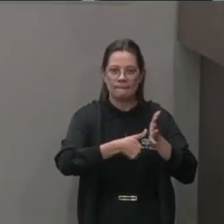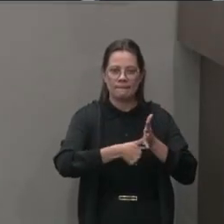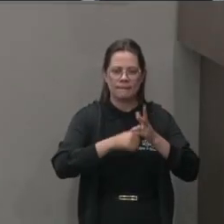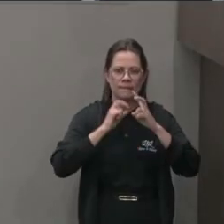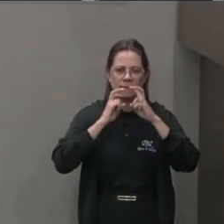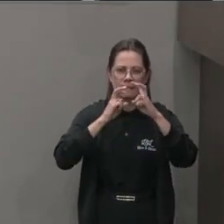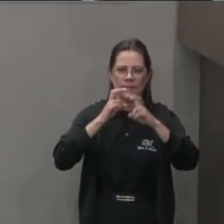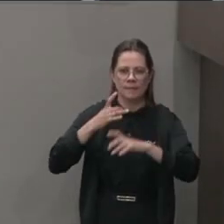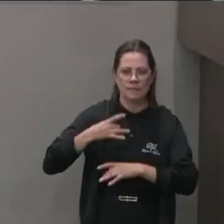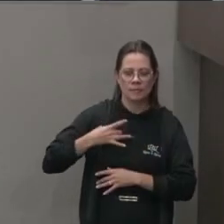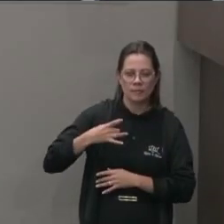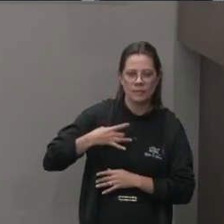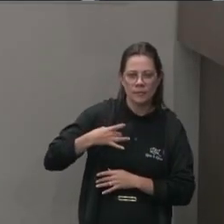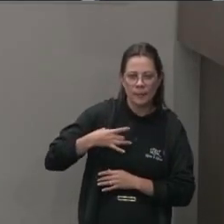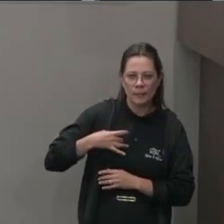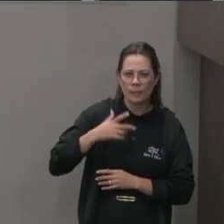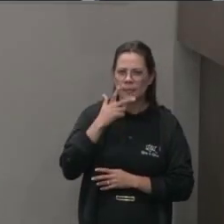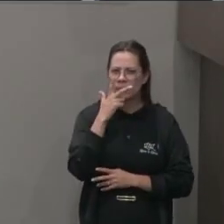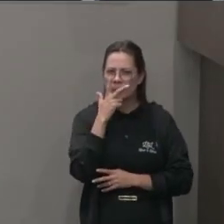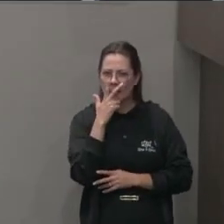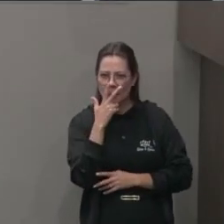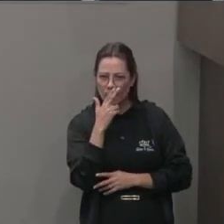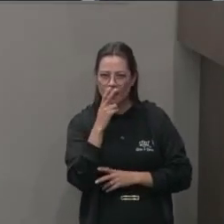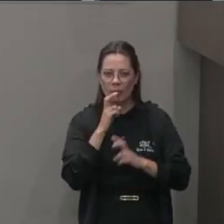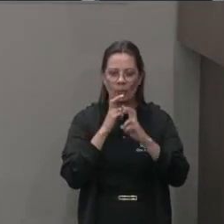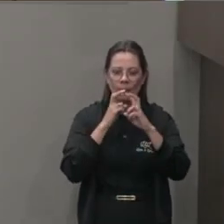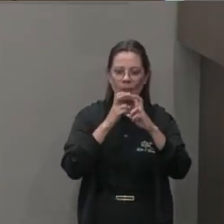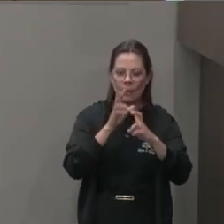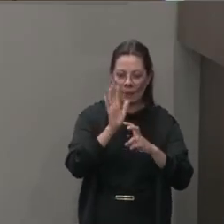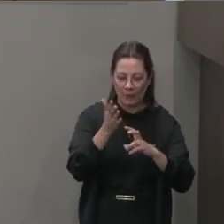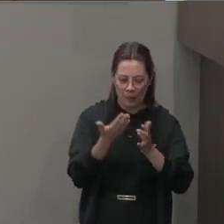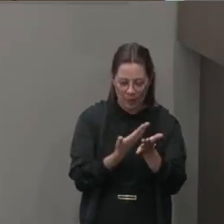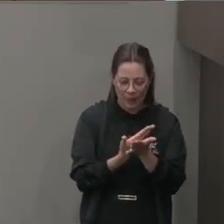pânico. Me parece que o pânico já começou aqui, né?